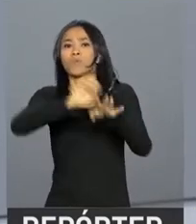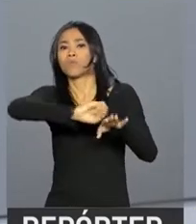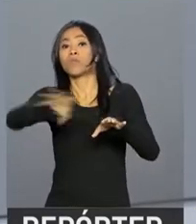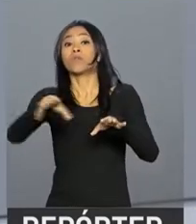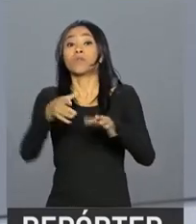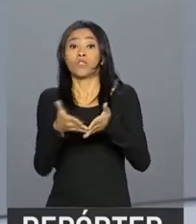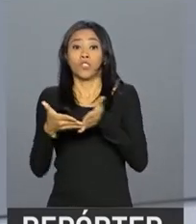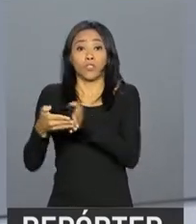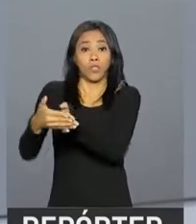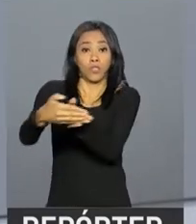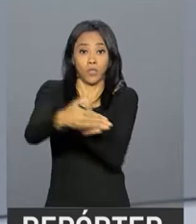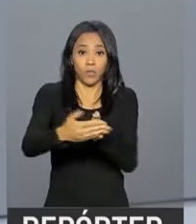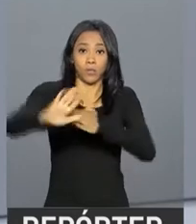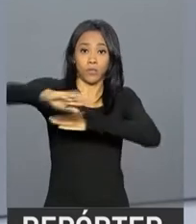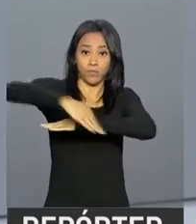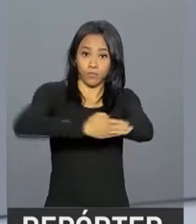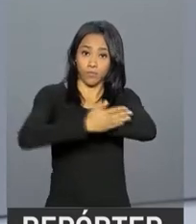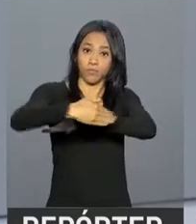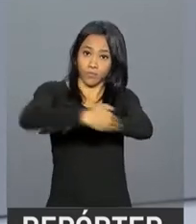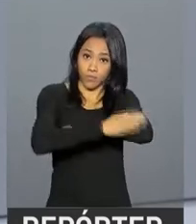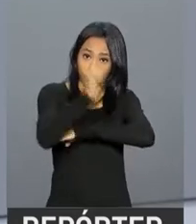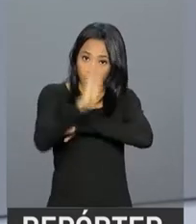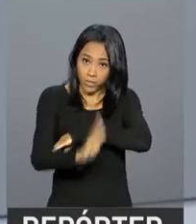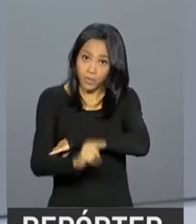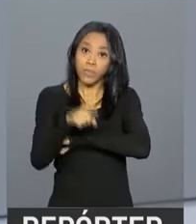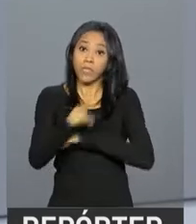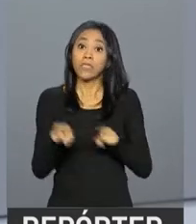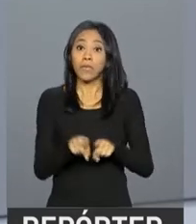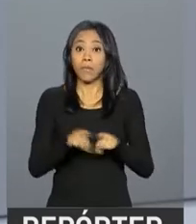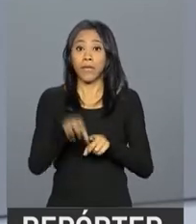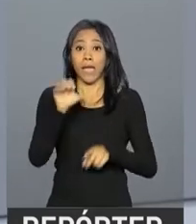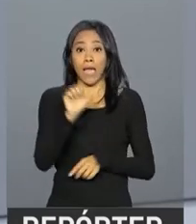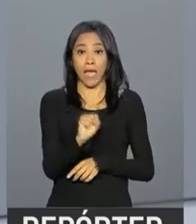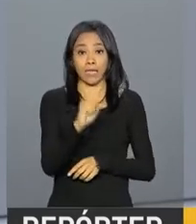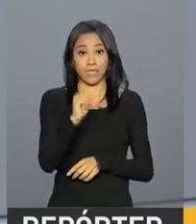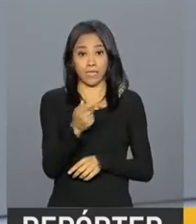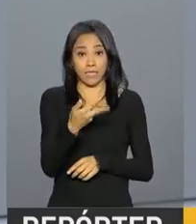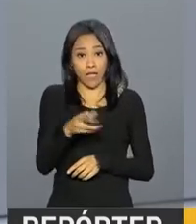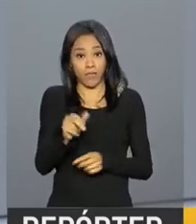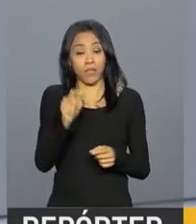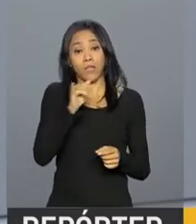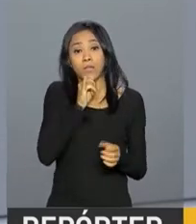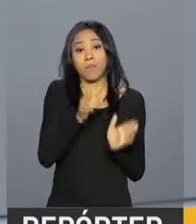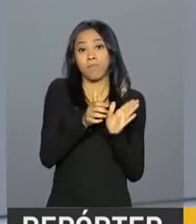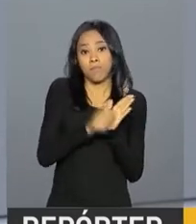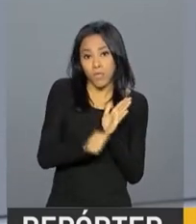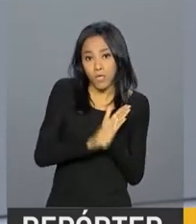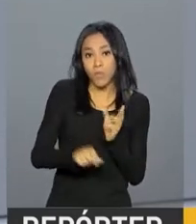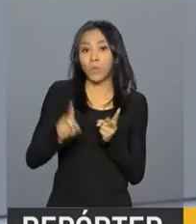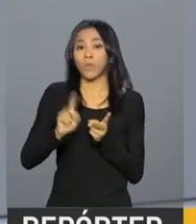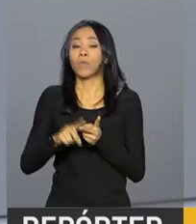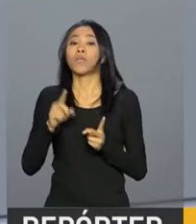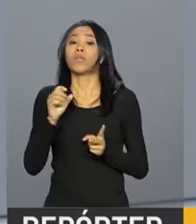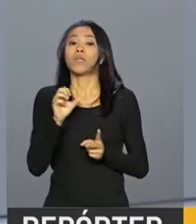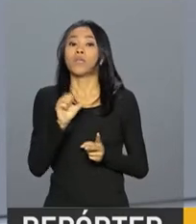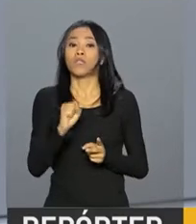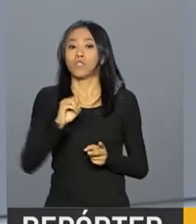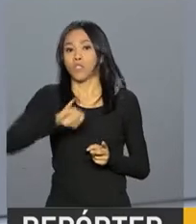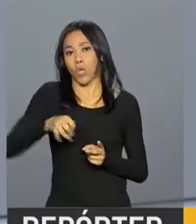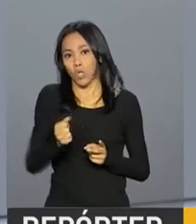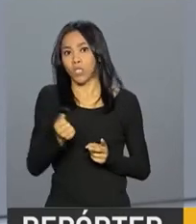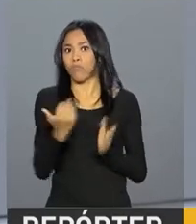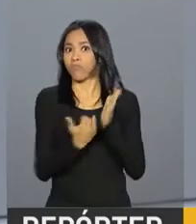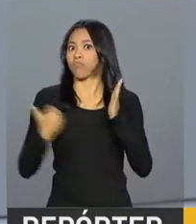que dobrou em relação aos anos anteriores a safra também recorde de grãos como milho e soja eo crescimento desse setor de